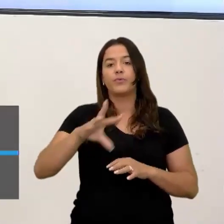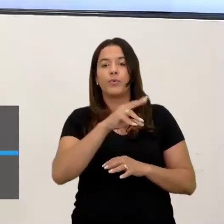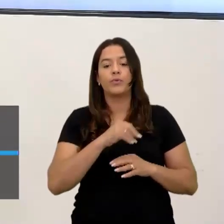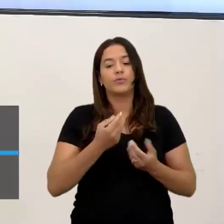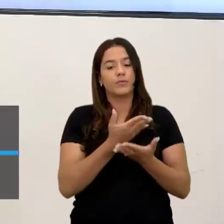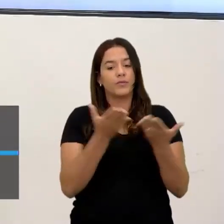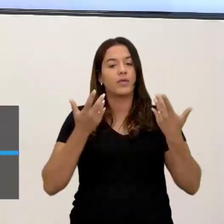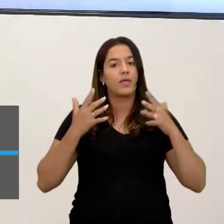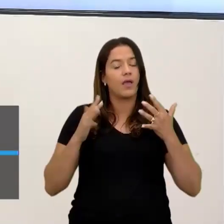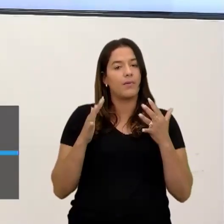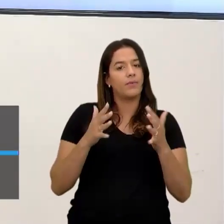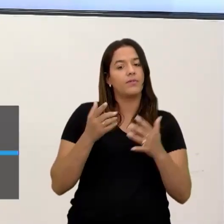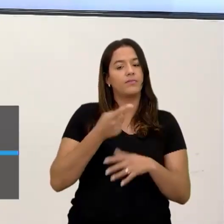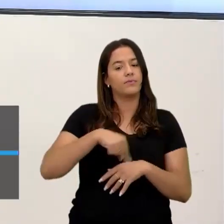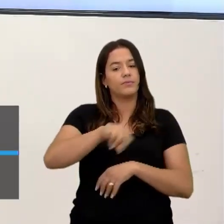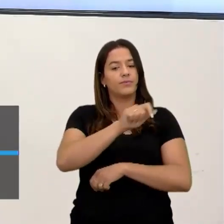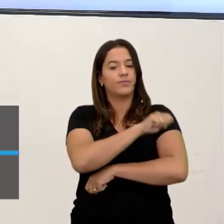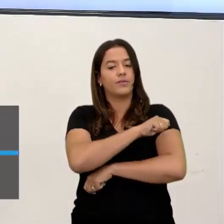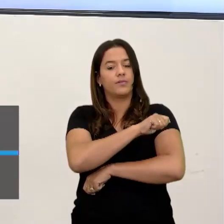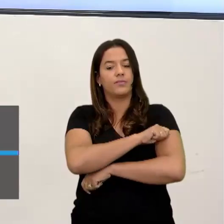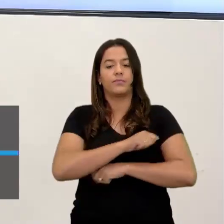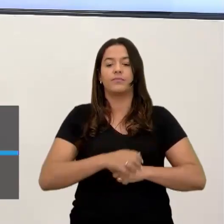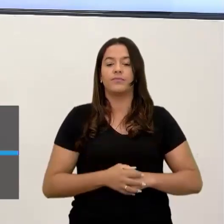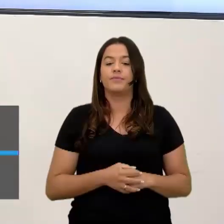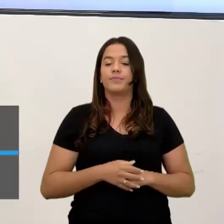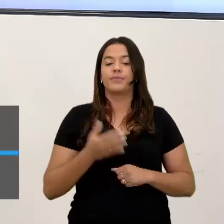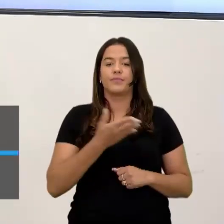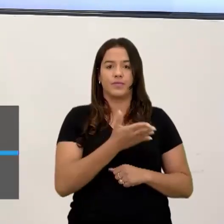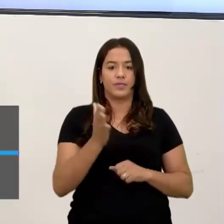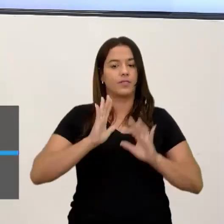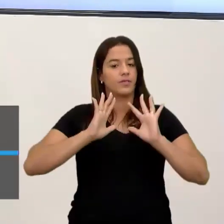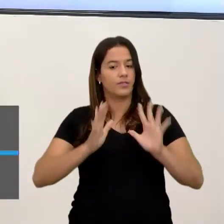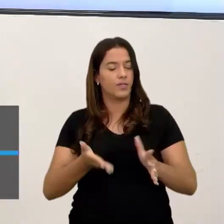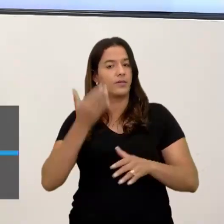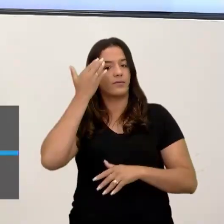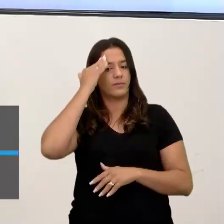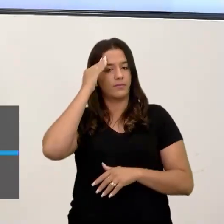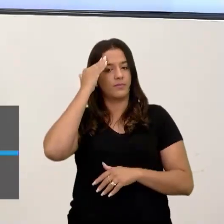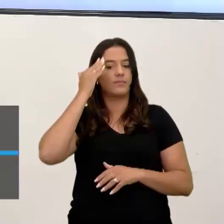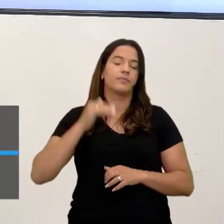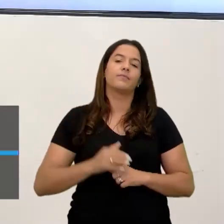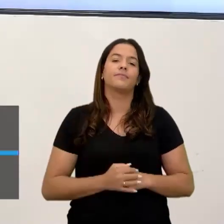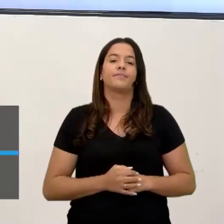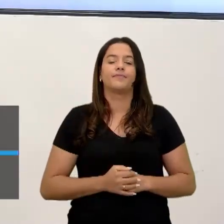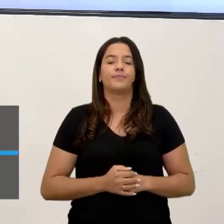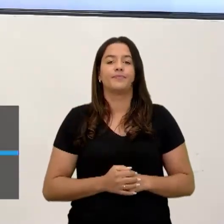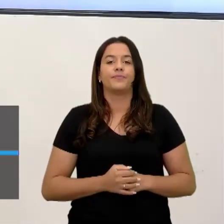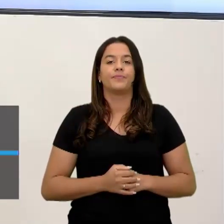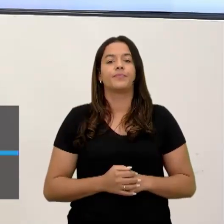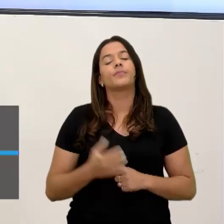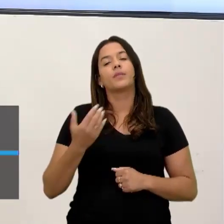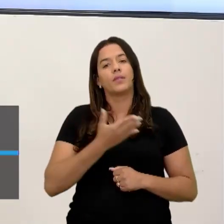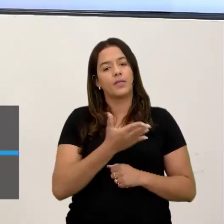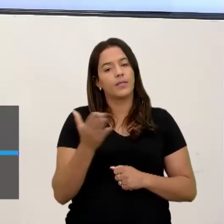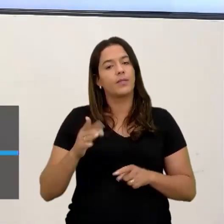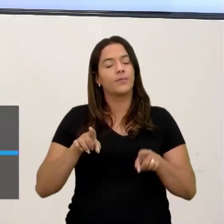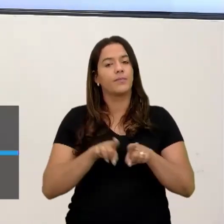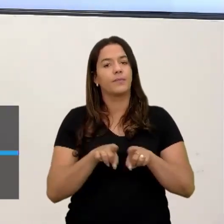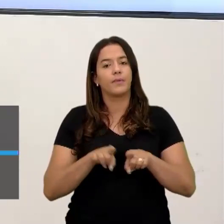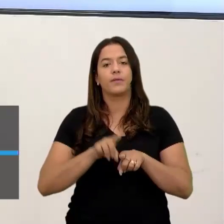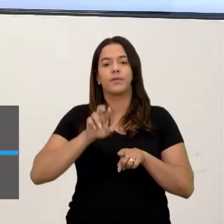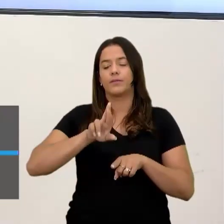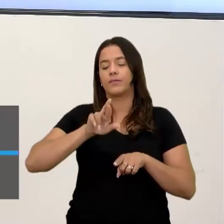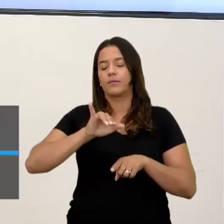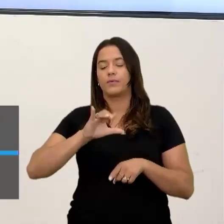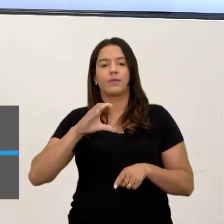tem aplausos aqui para os nossos estudantes. Ó, vocês já entenderam a ideia aqui, é isso aí. Ó, temos o Ricardo aqui conosco,